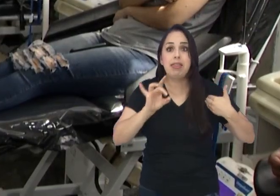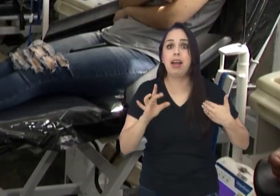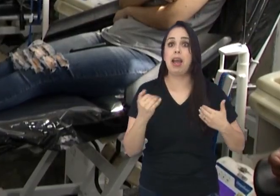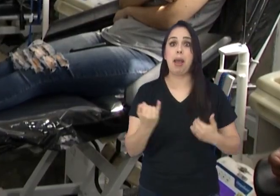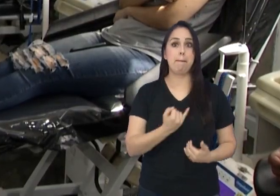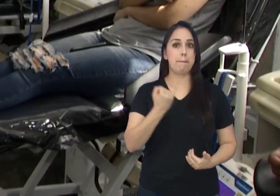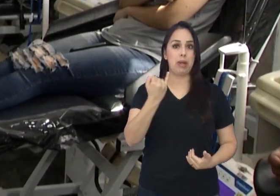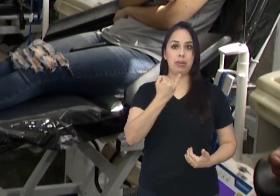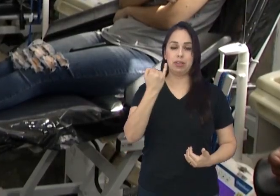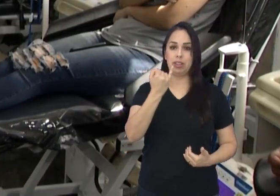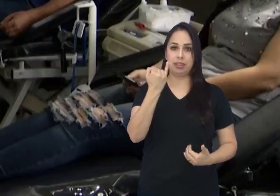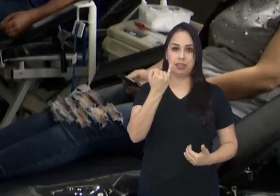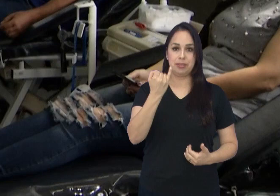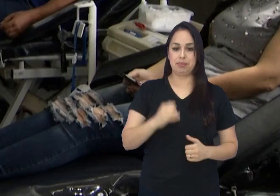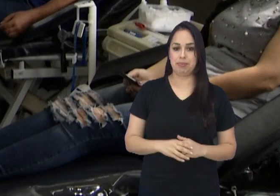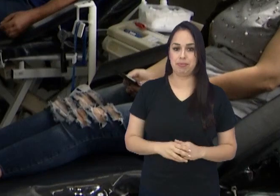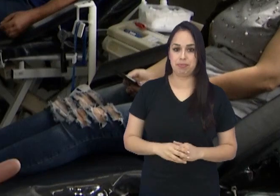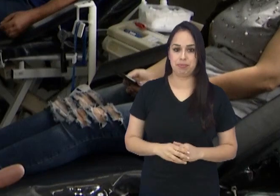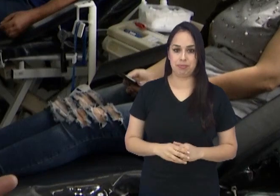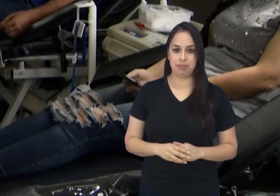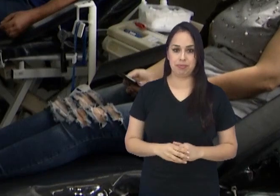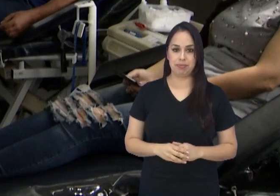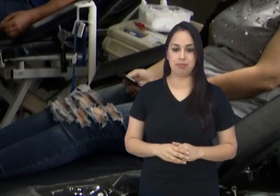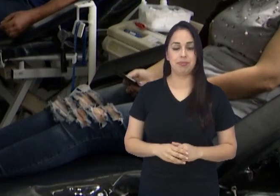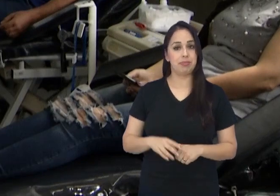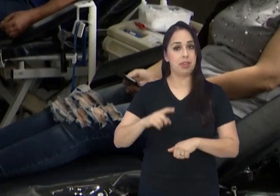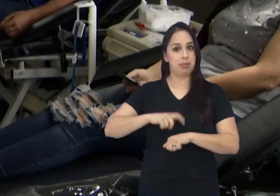e muito valorizada. Esse é o